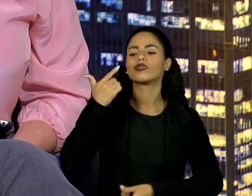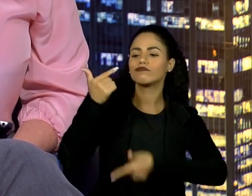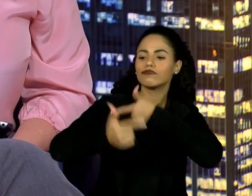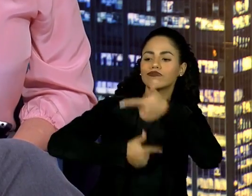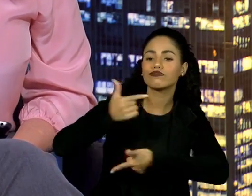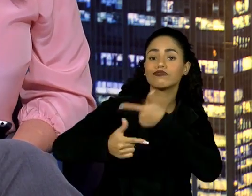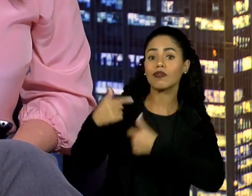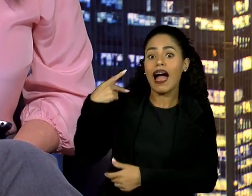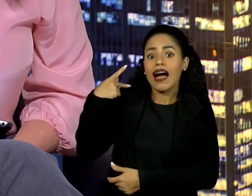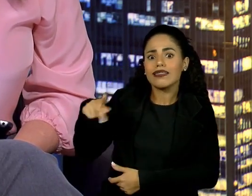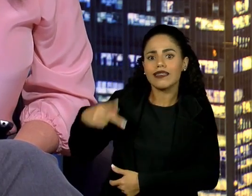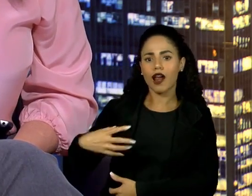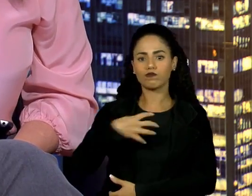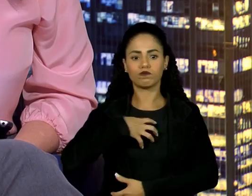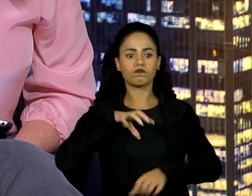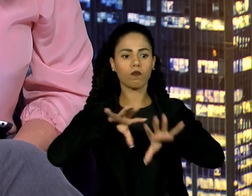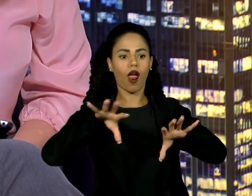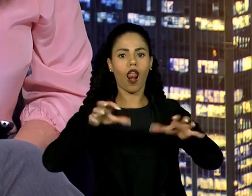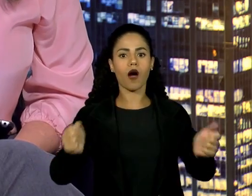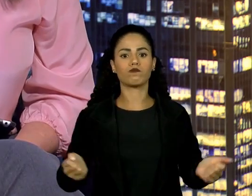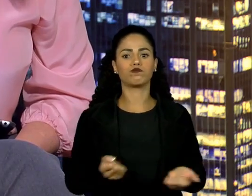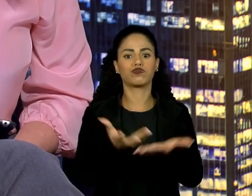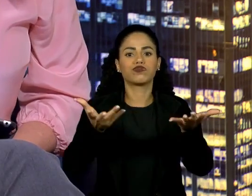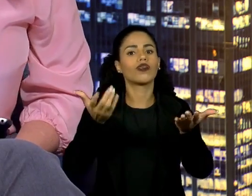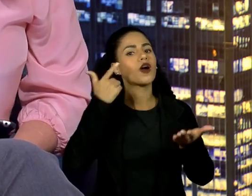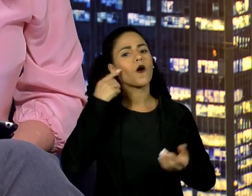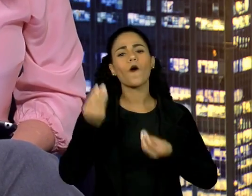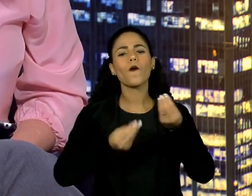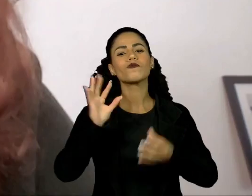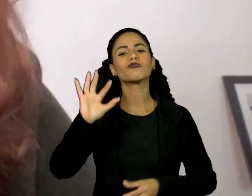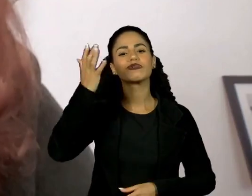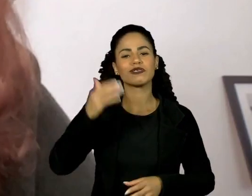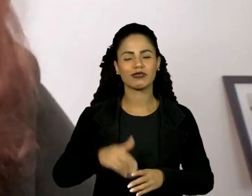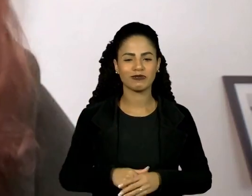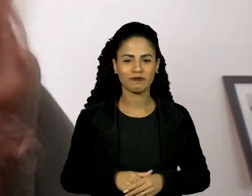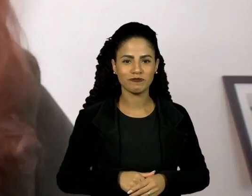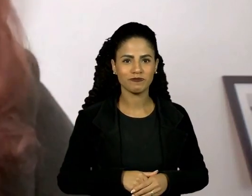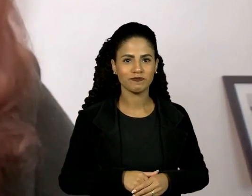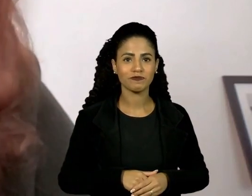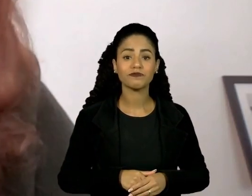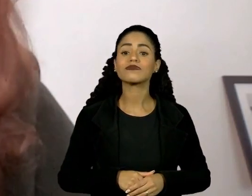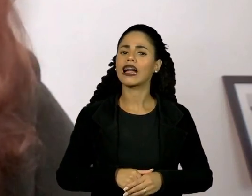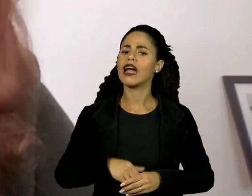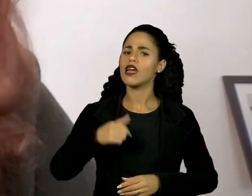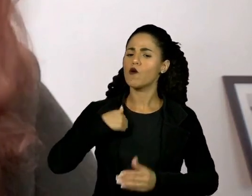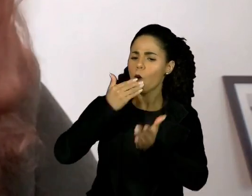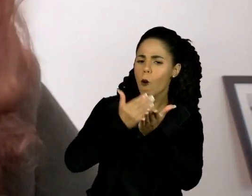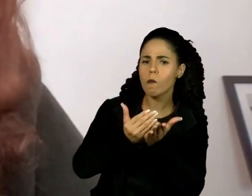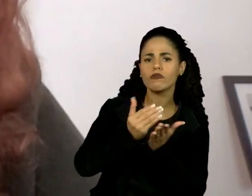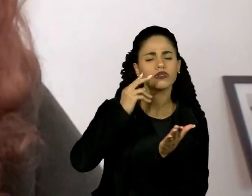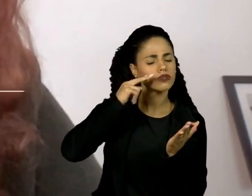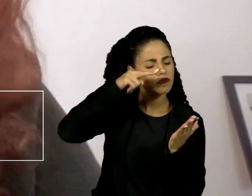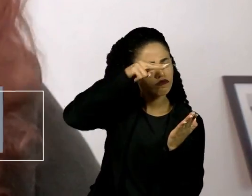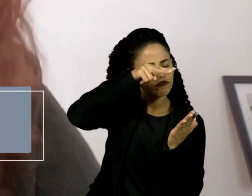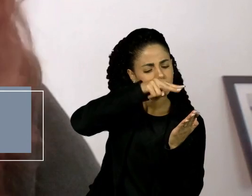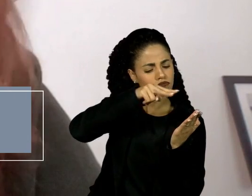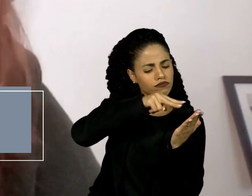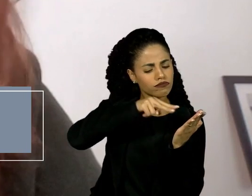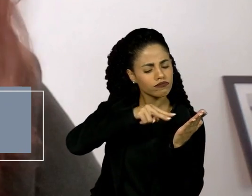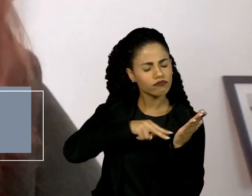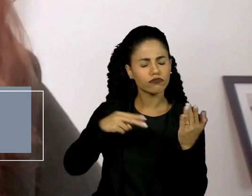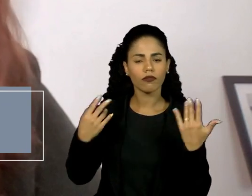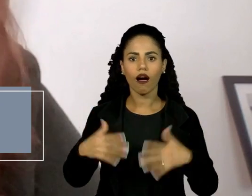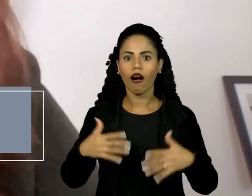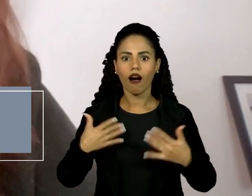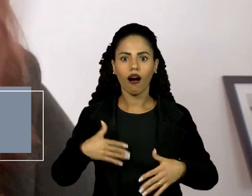dela ter esse impacto no mercado literário ali do dia para a noite. Eu comecei a ler e eu fui, assim,